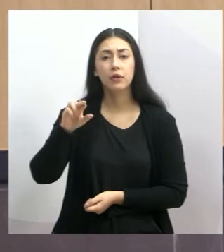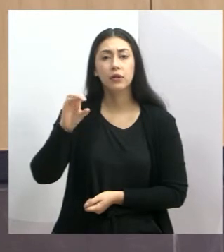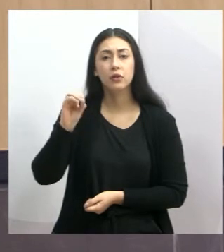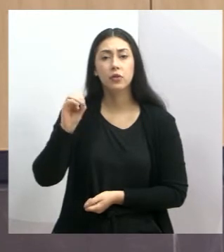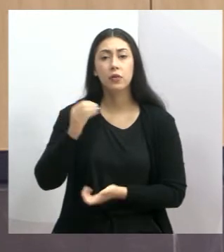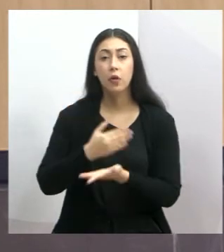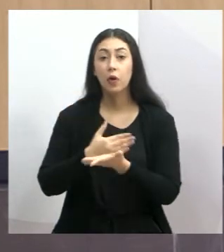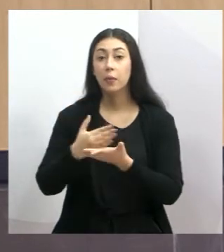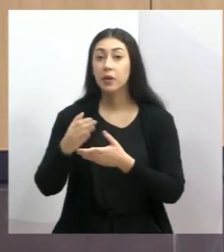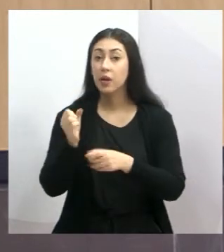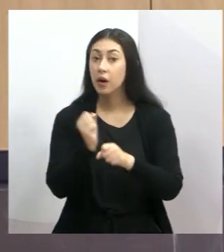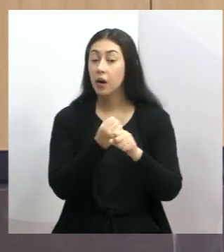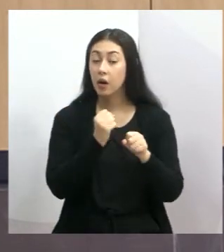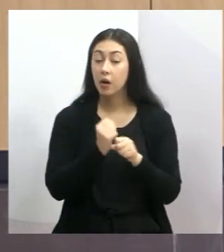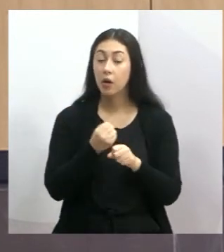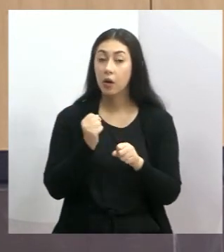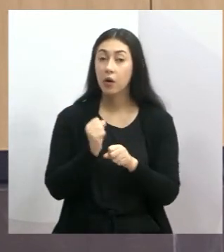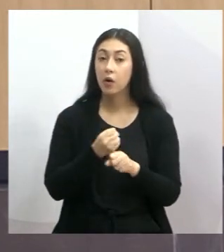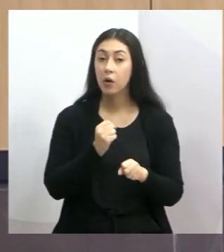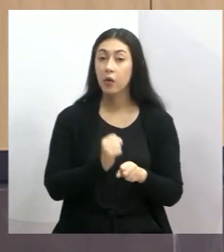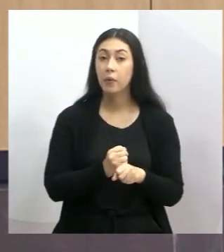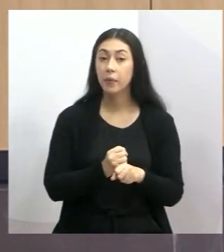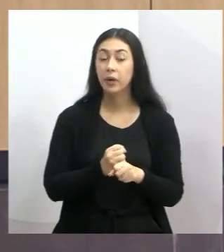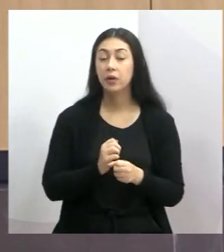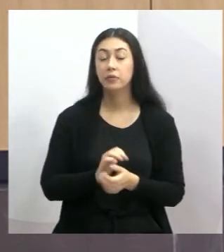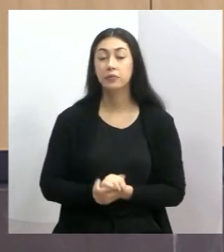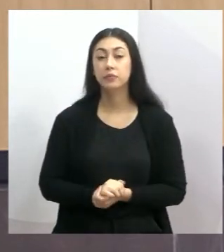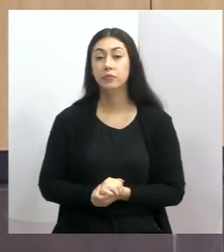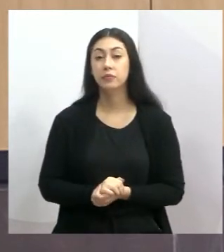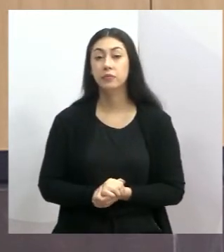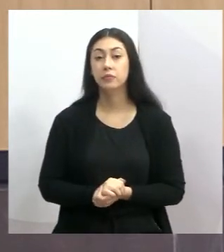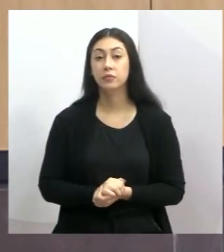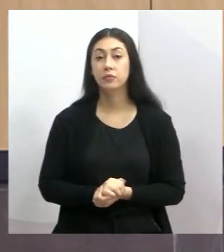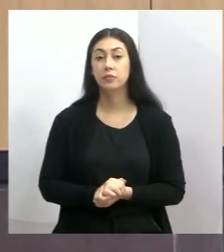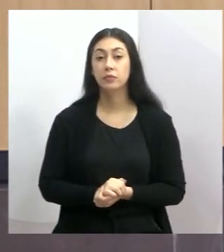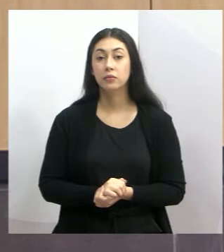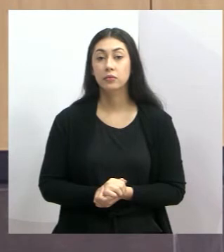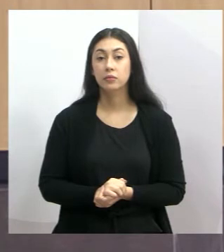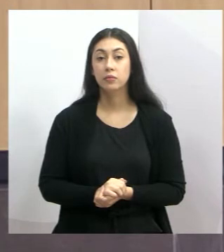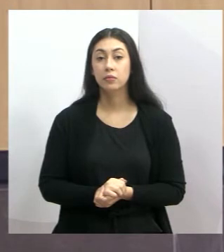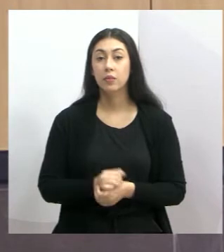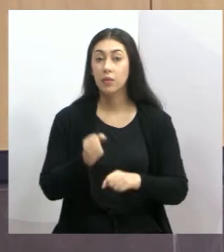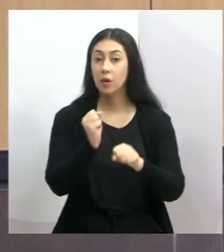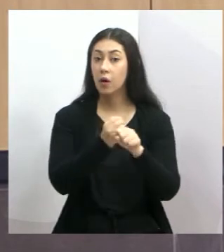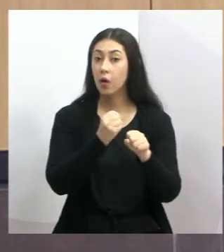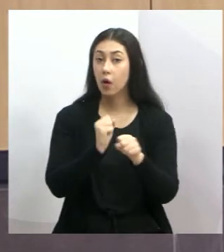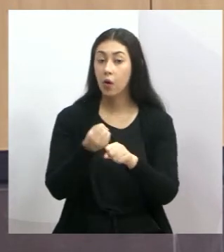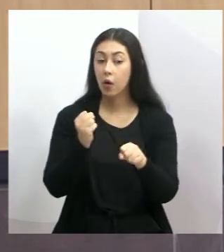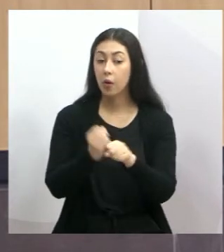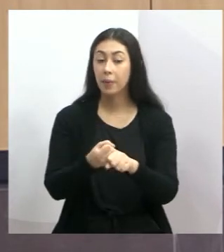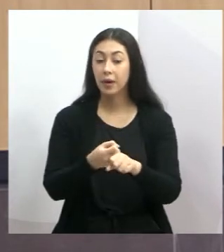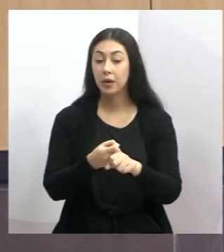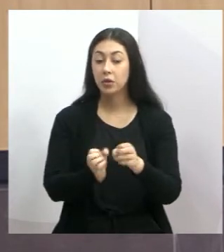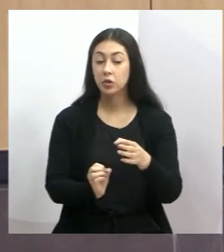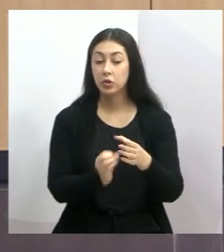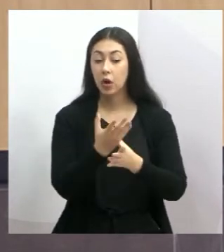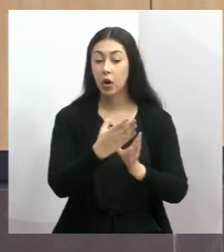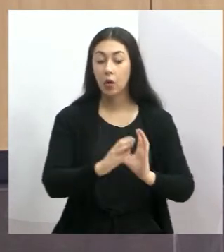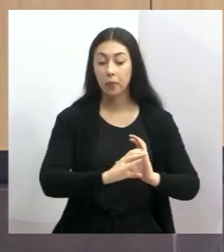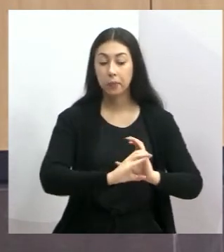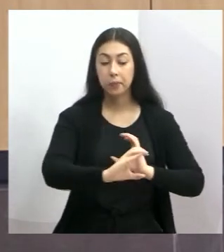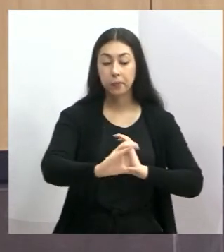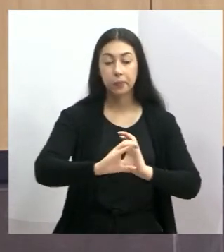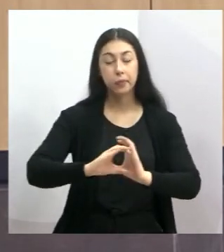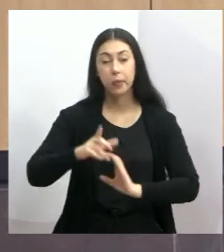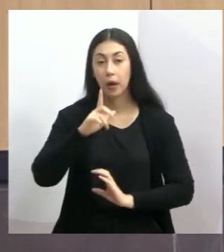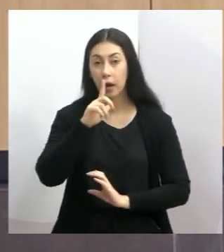a obra é uma obra da rede de água que não existe tá tá com problema lá que ela foi um